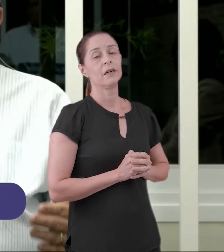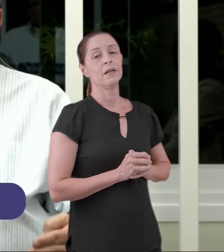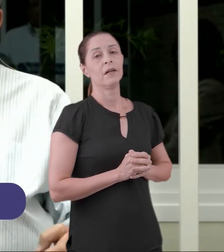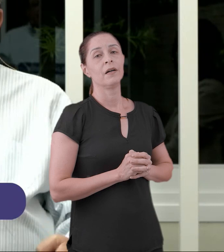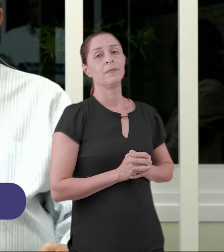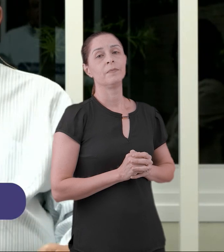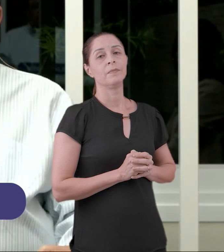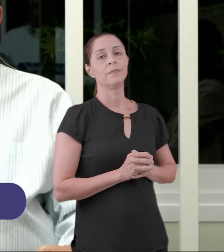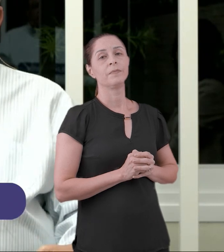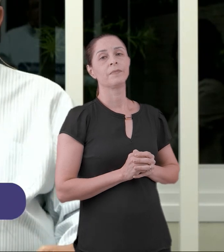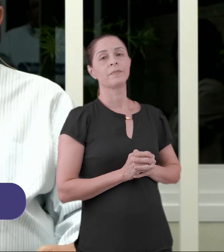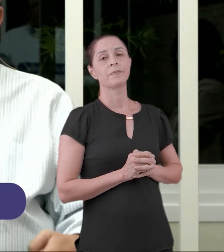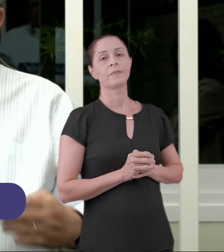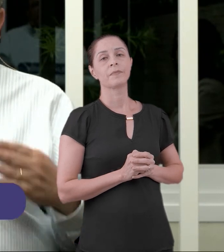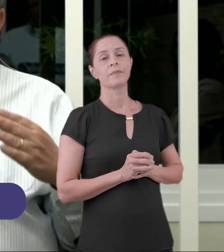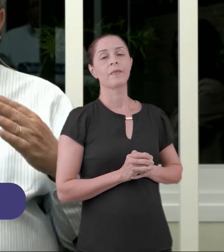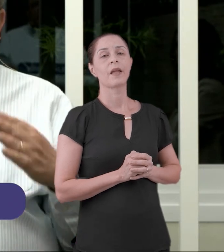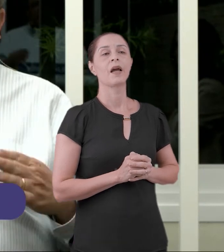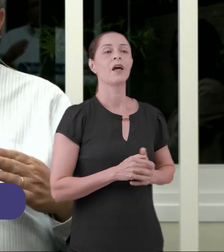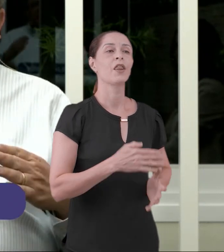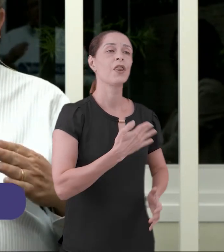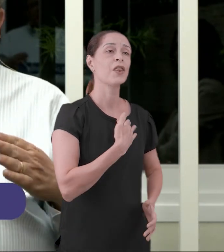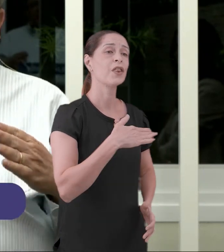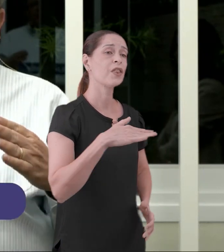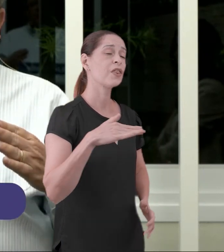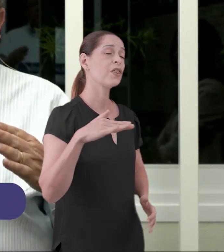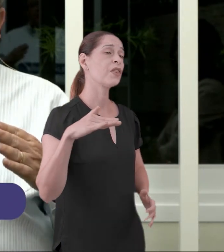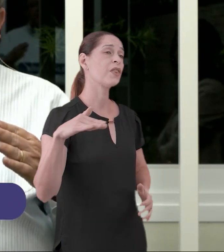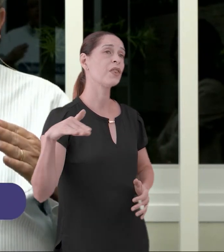A questão toda é nós fazermos